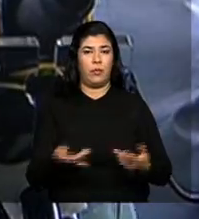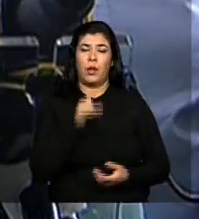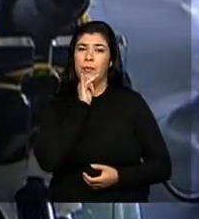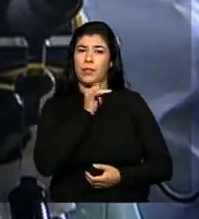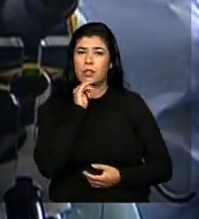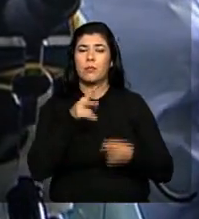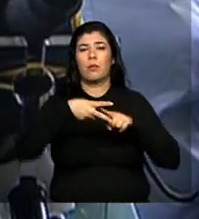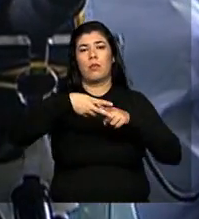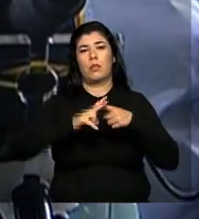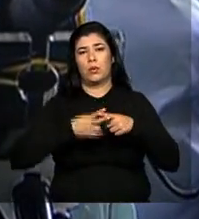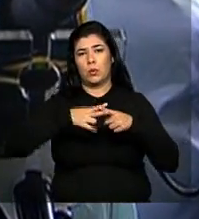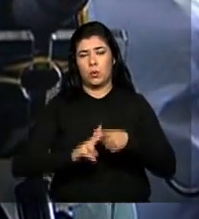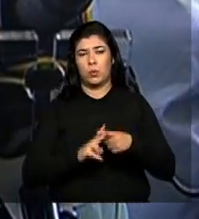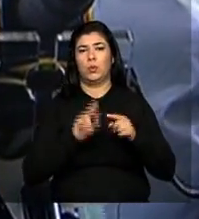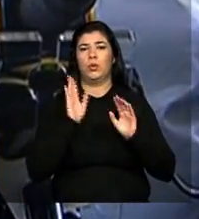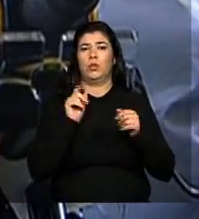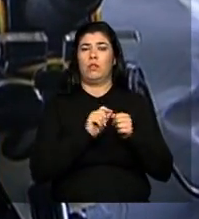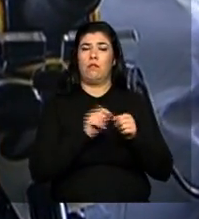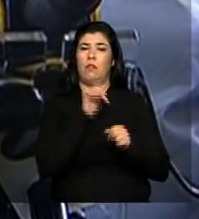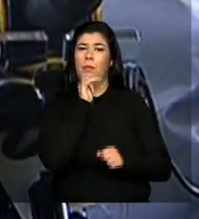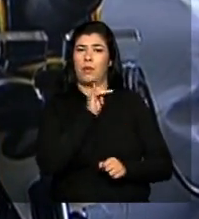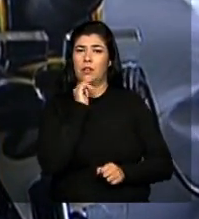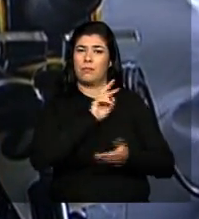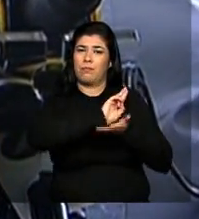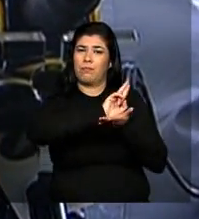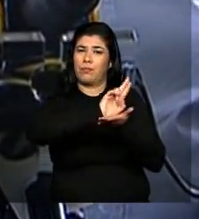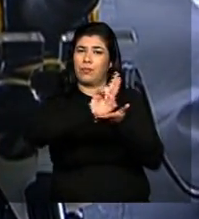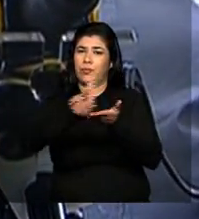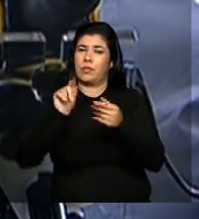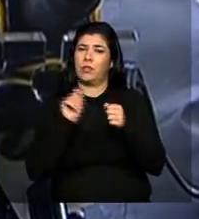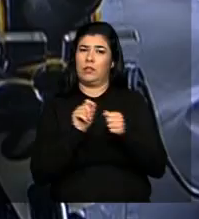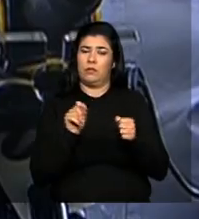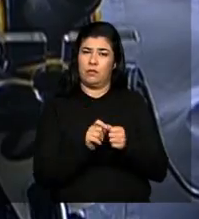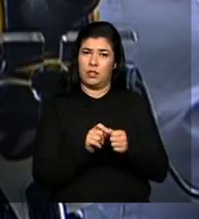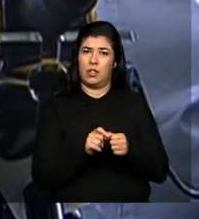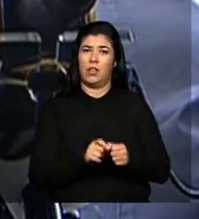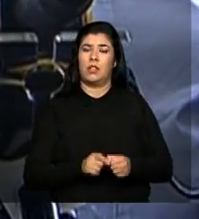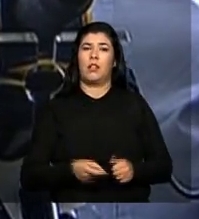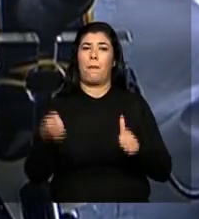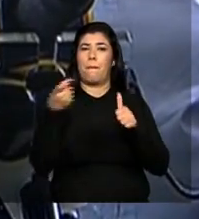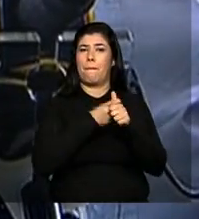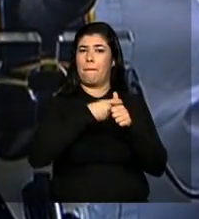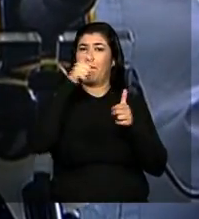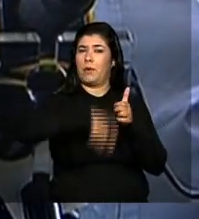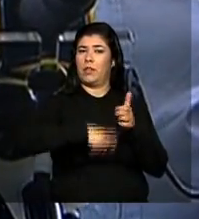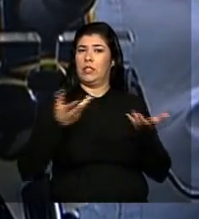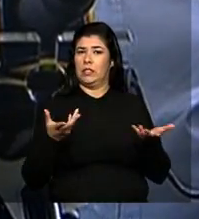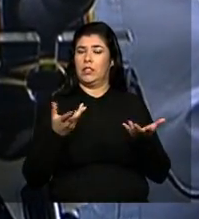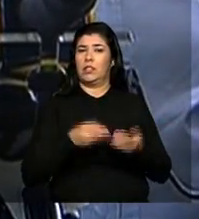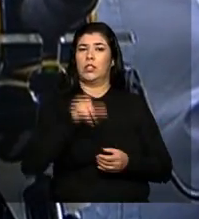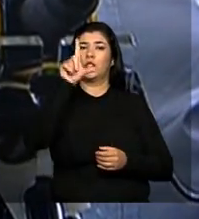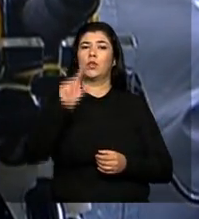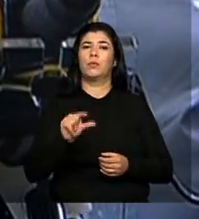ajustes são... Nós fizemos, por exemplo, várias vantagens tributárias. Reduzimos a CID,